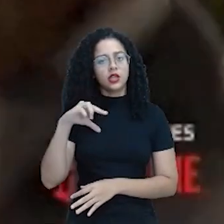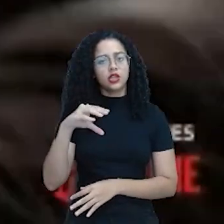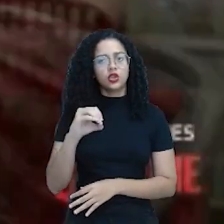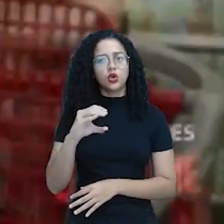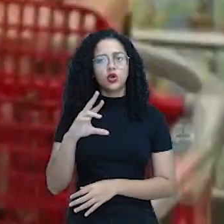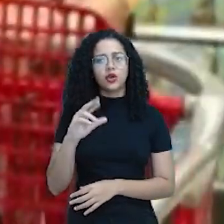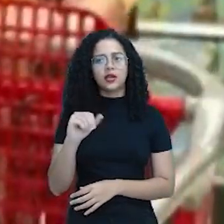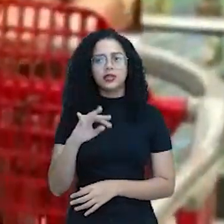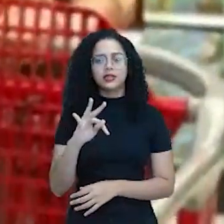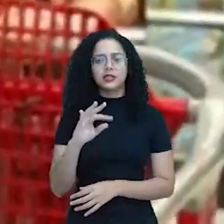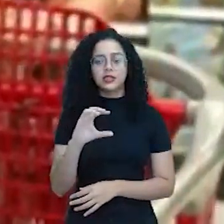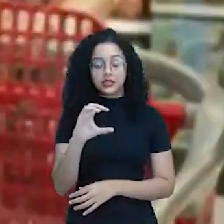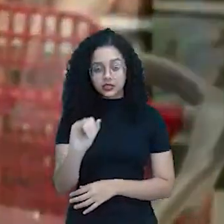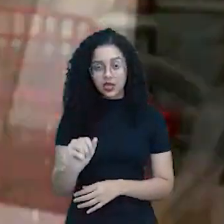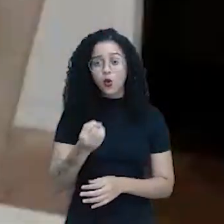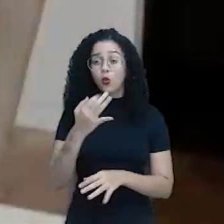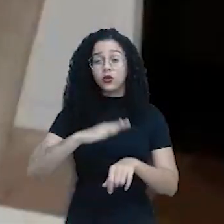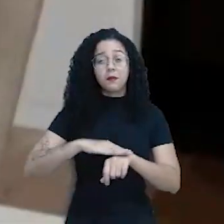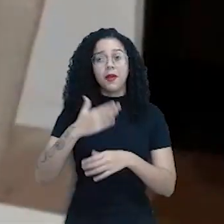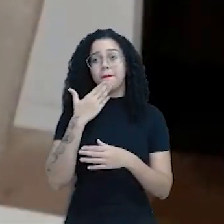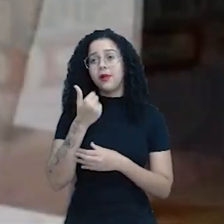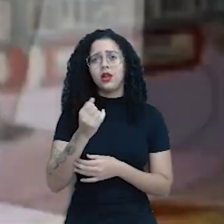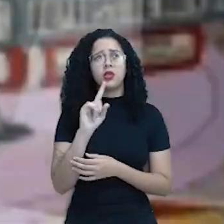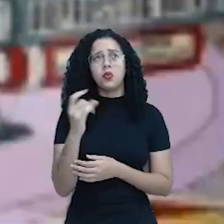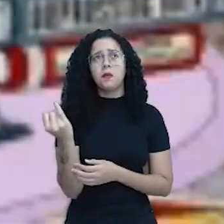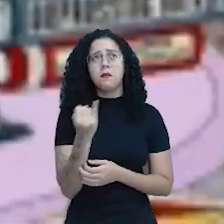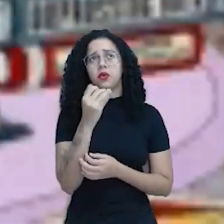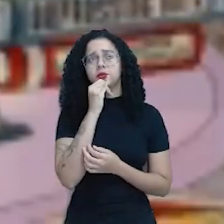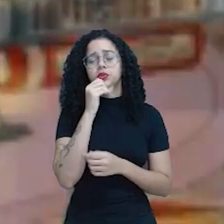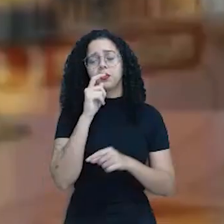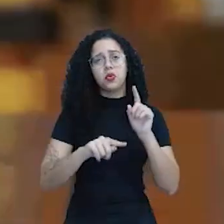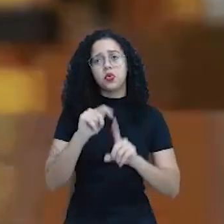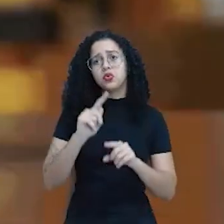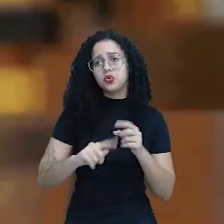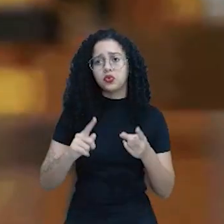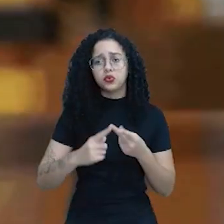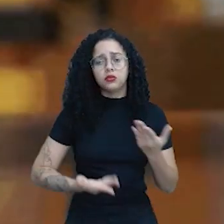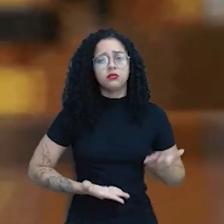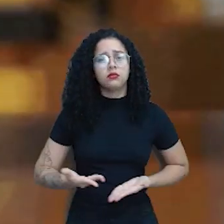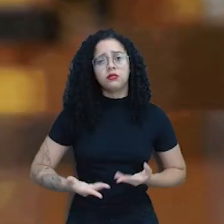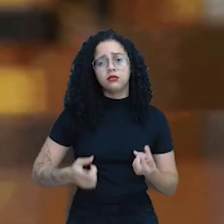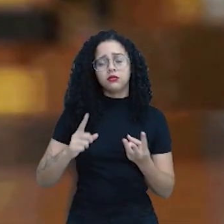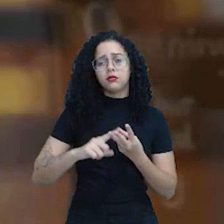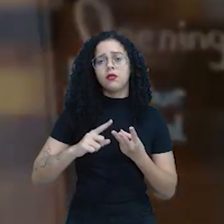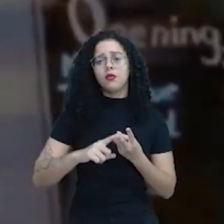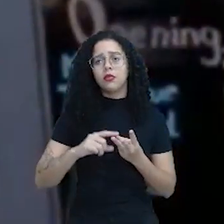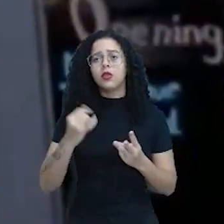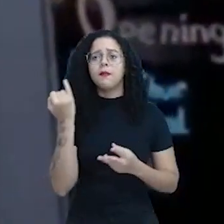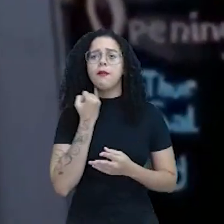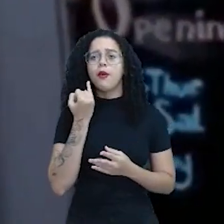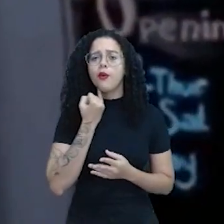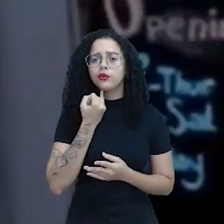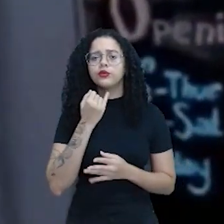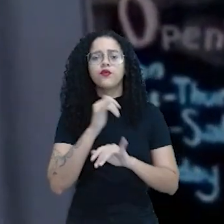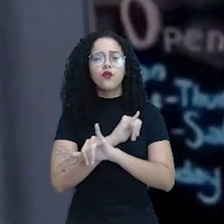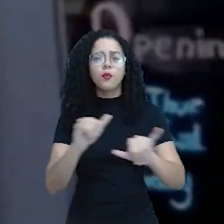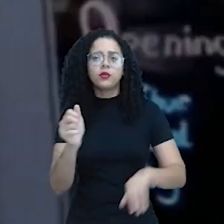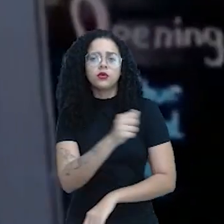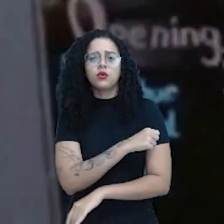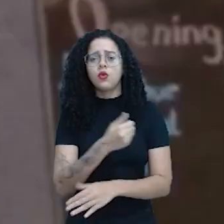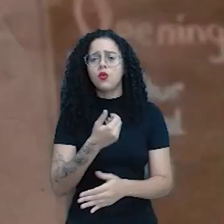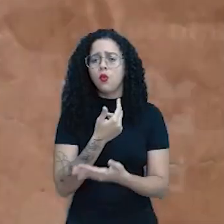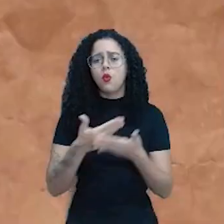mais, melhor. Não importa se de produtos, serviços, impostos, informações, estudantes ou qualquer outro